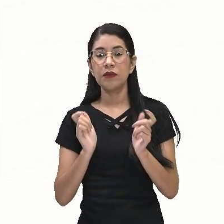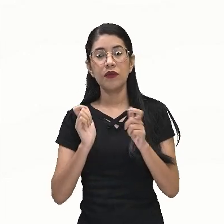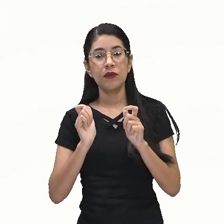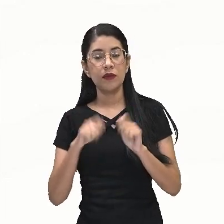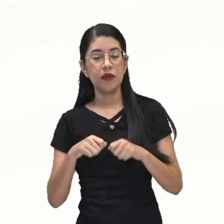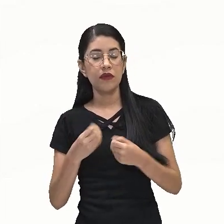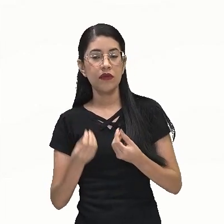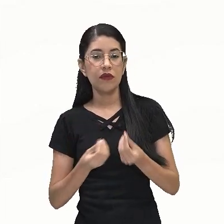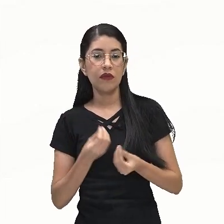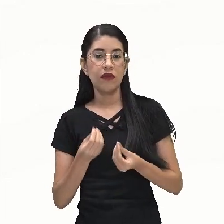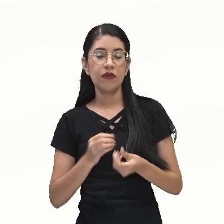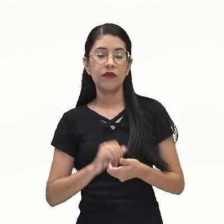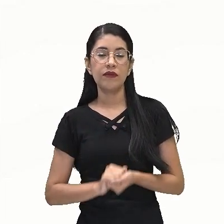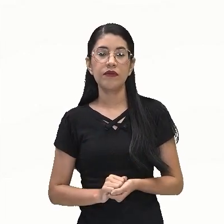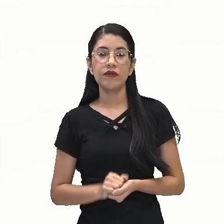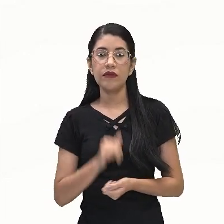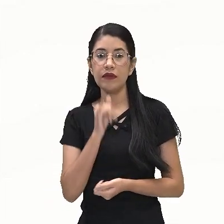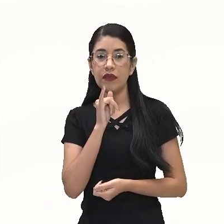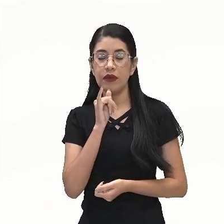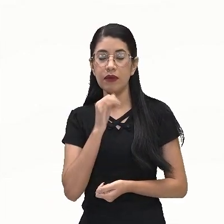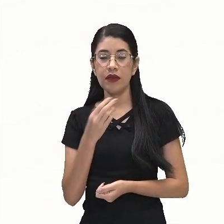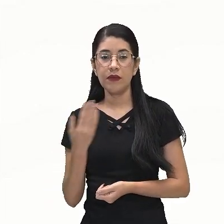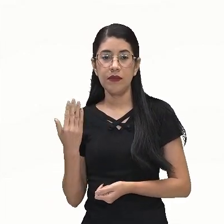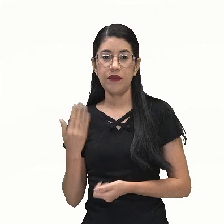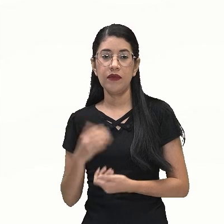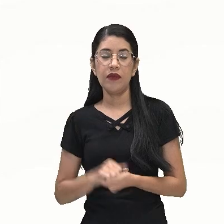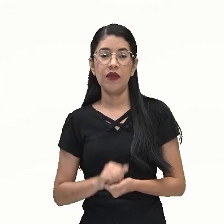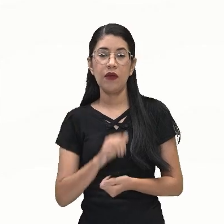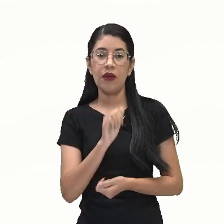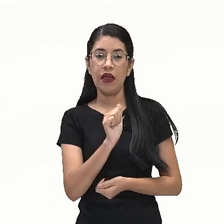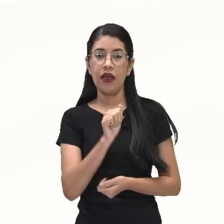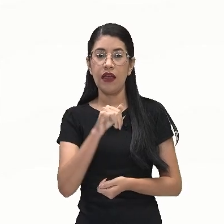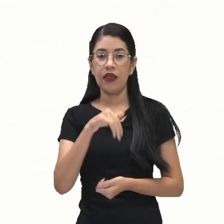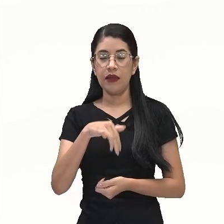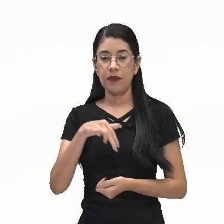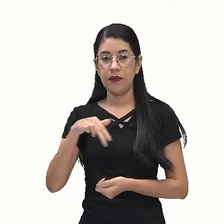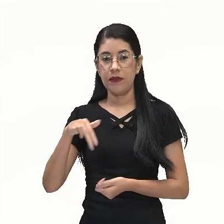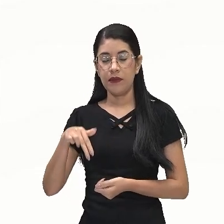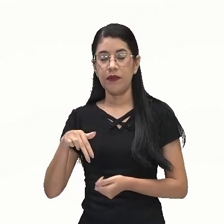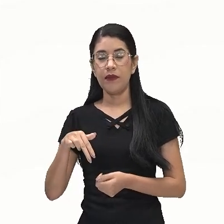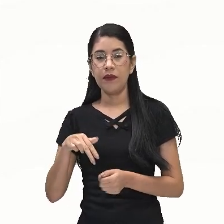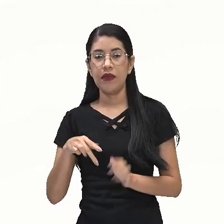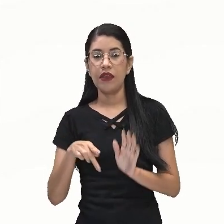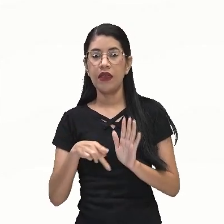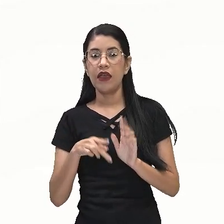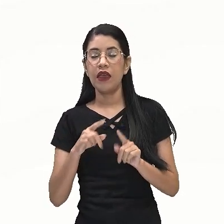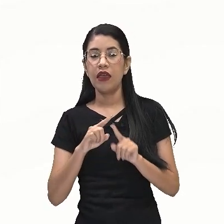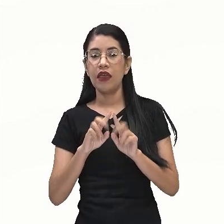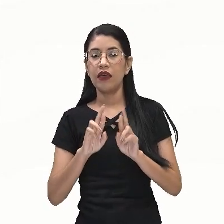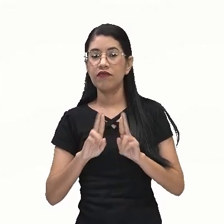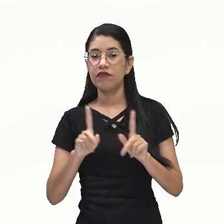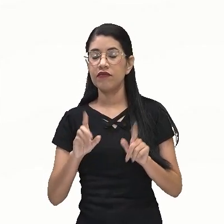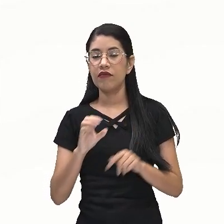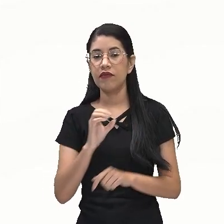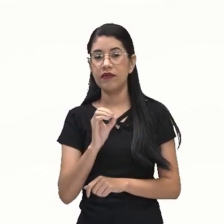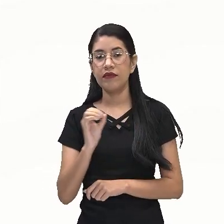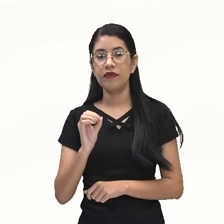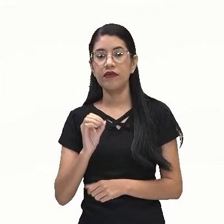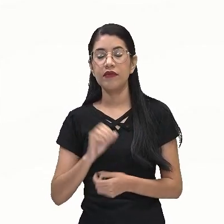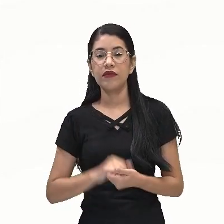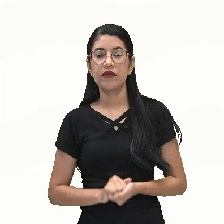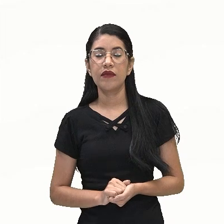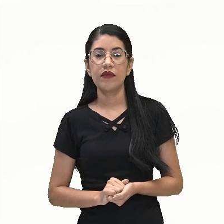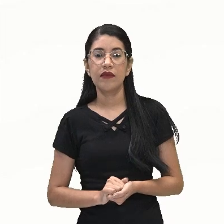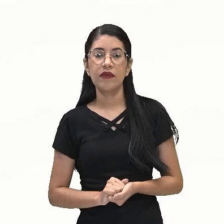possíveis. A primeira é se o meu AMN, ou seja, o meu númerozinho ali que está junto com a letra,